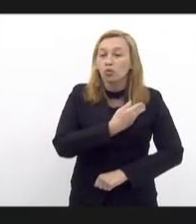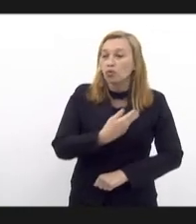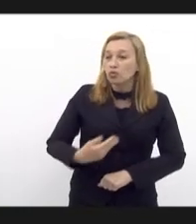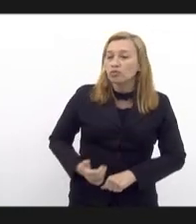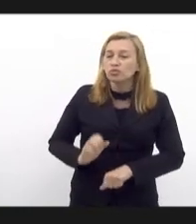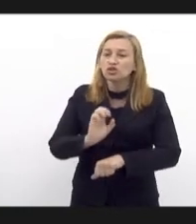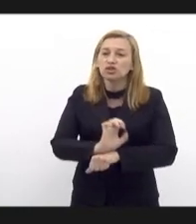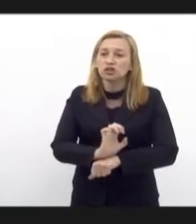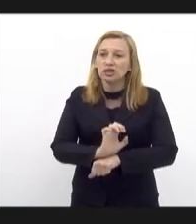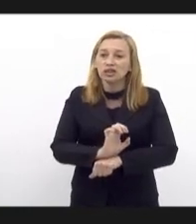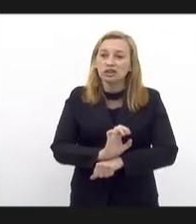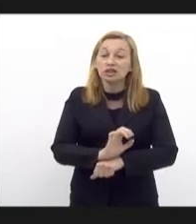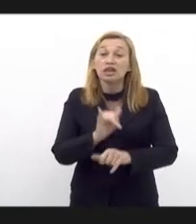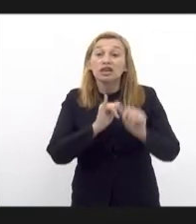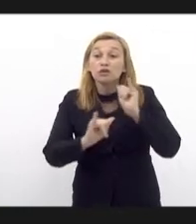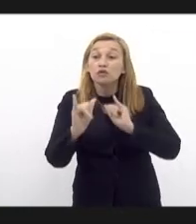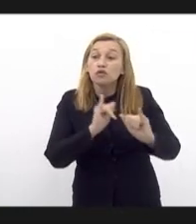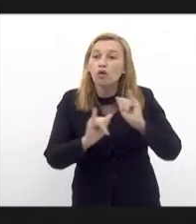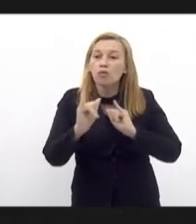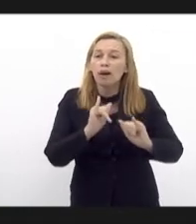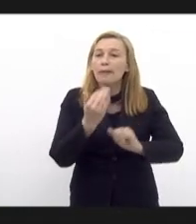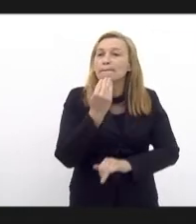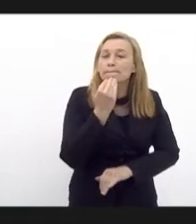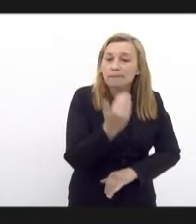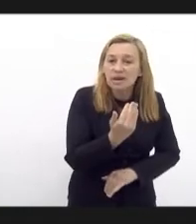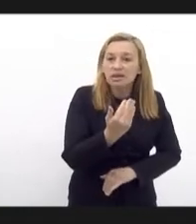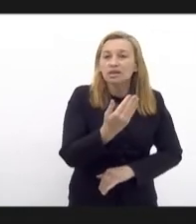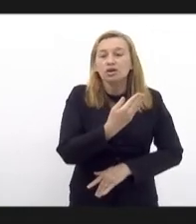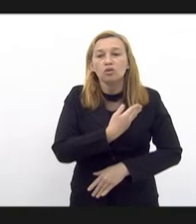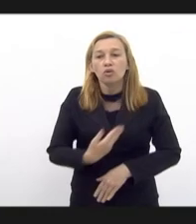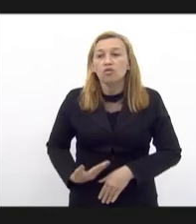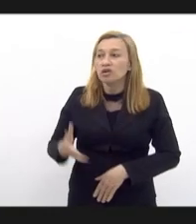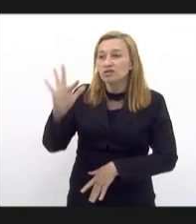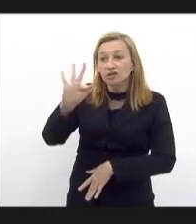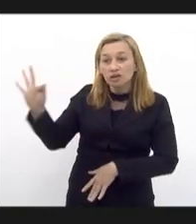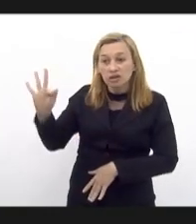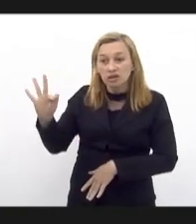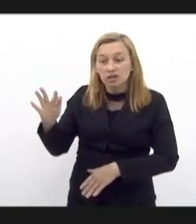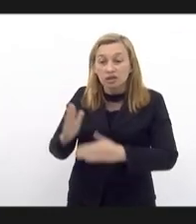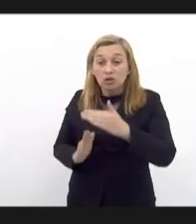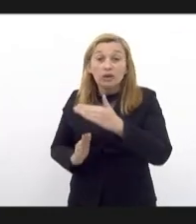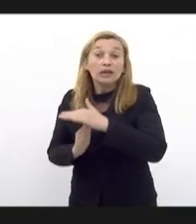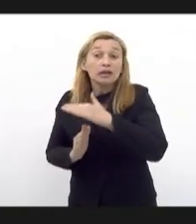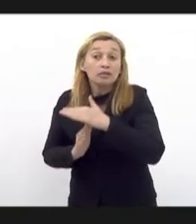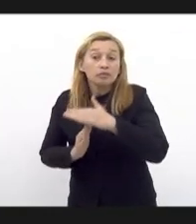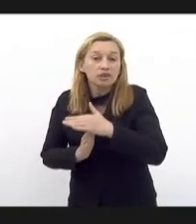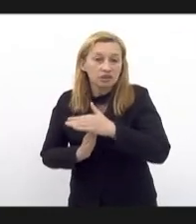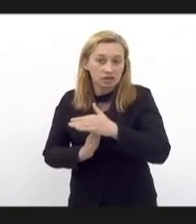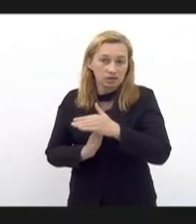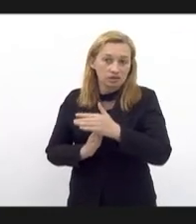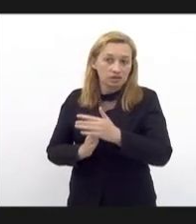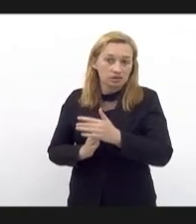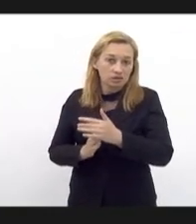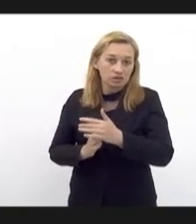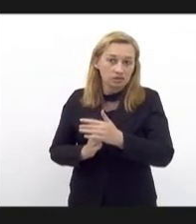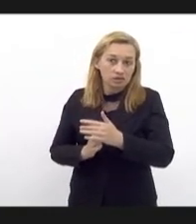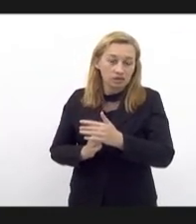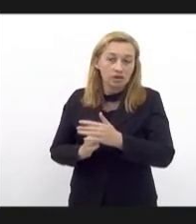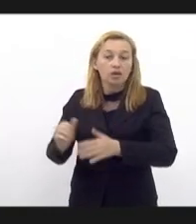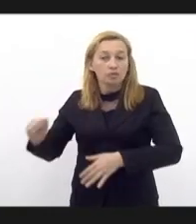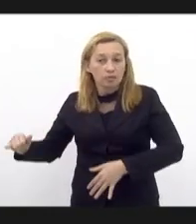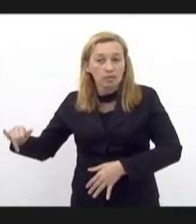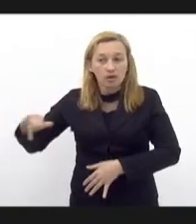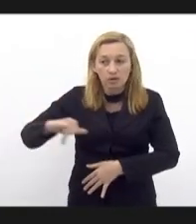tem que chegar, informar, né, solicitar ao governo federal que sejam definidos limites operacionais para o